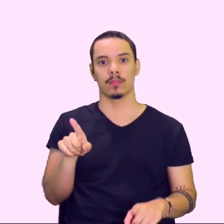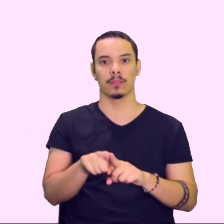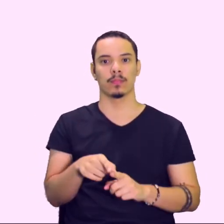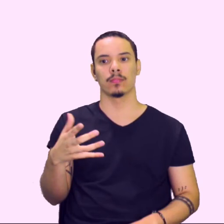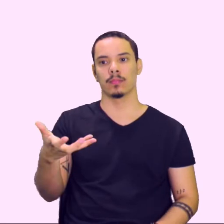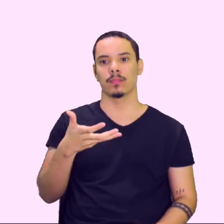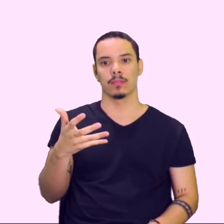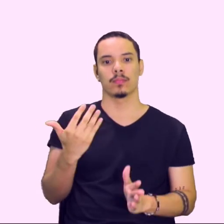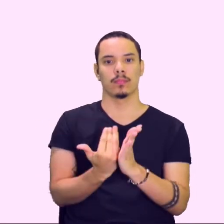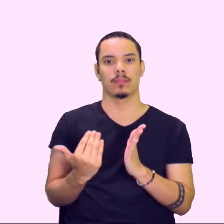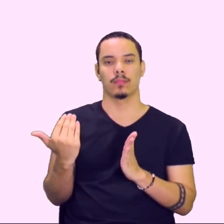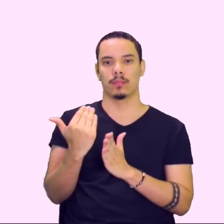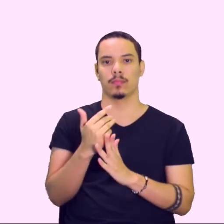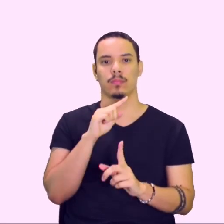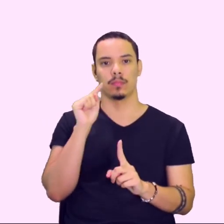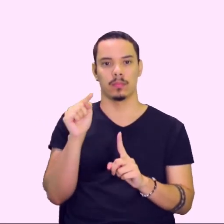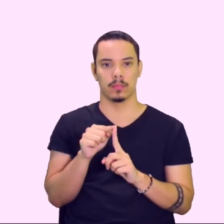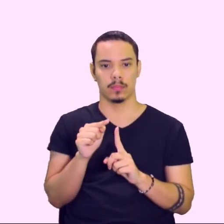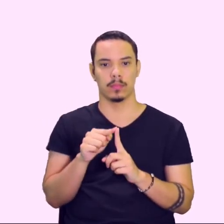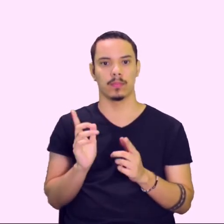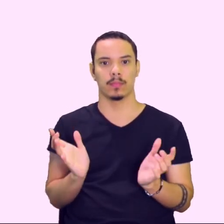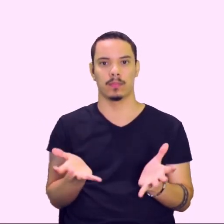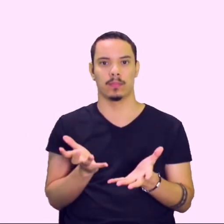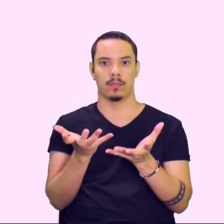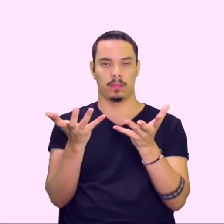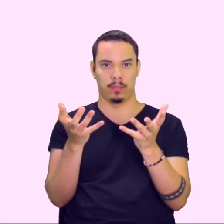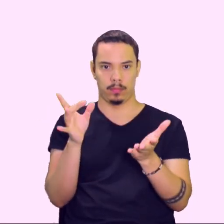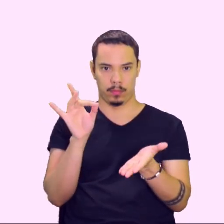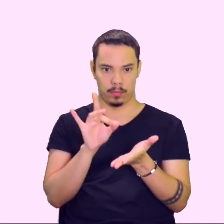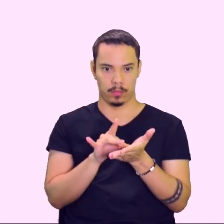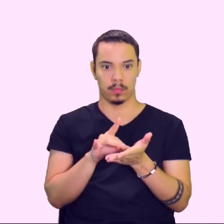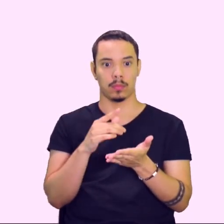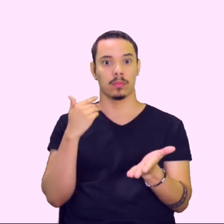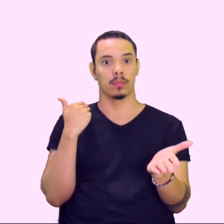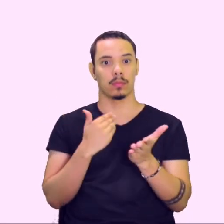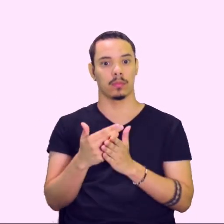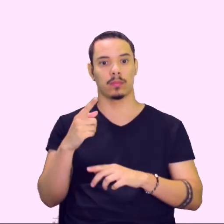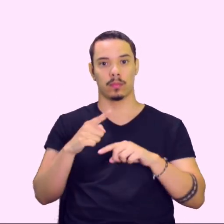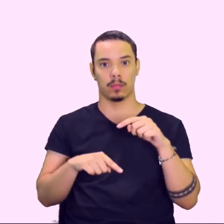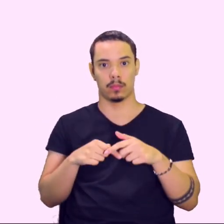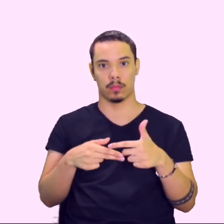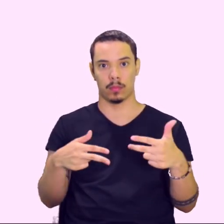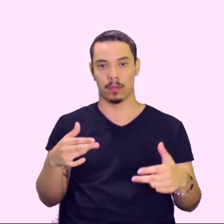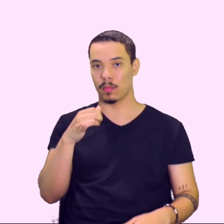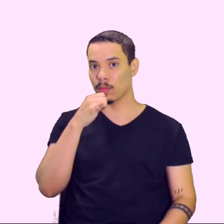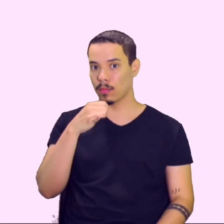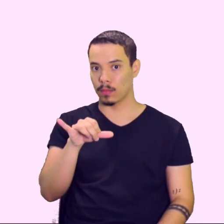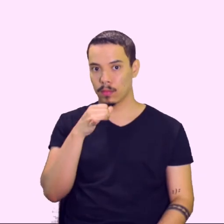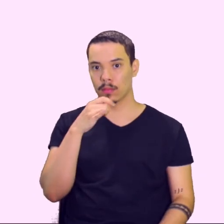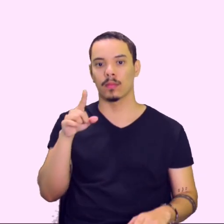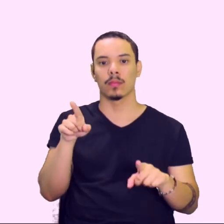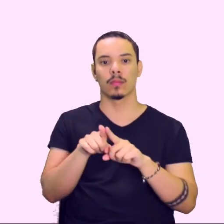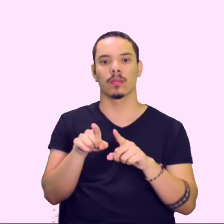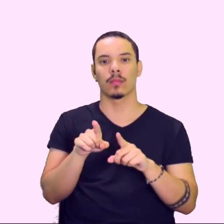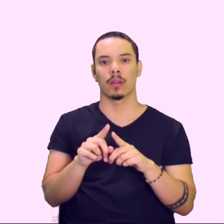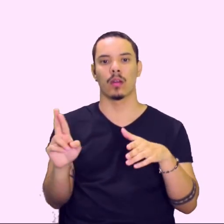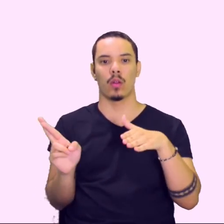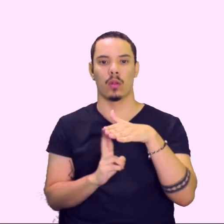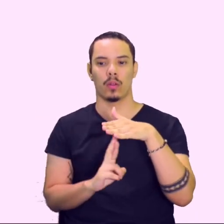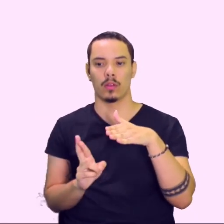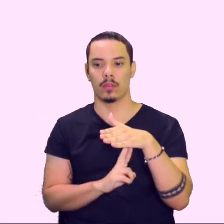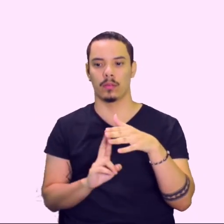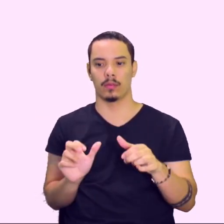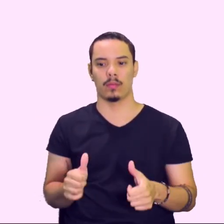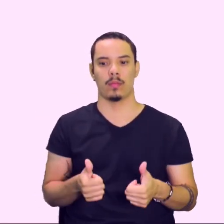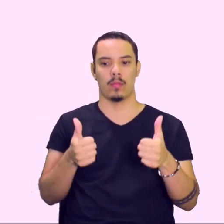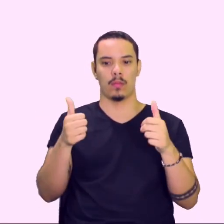crescimento, realmente para promover, né, fomentar esse crescimento, né, a partir dessas produções energéticas, integração de rodovias, né, melhoria das pontes,